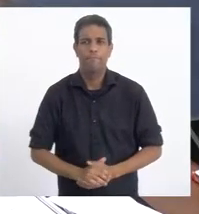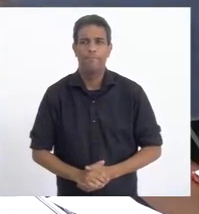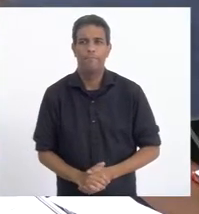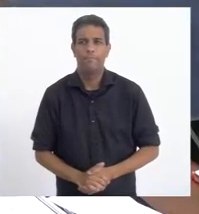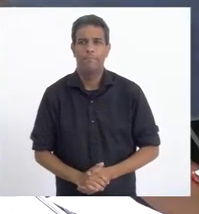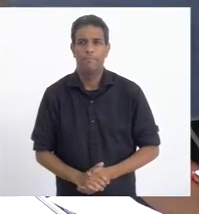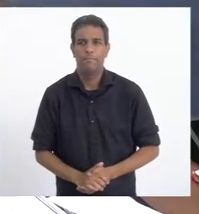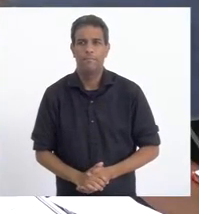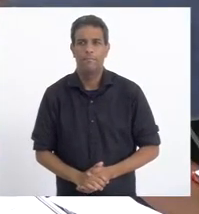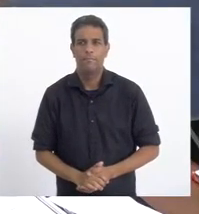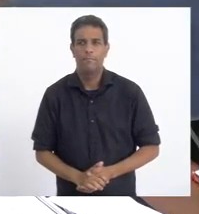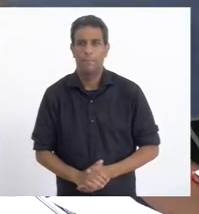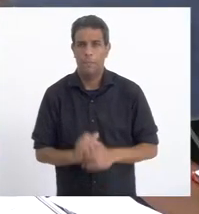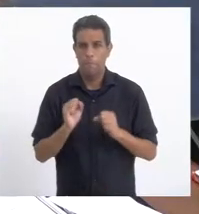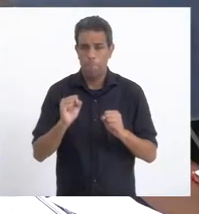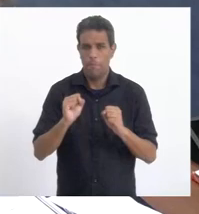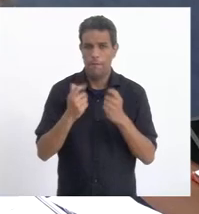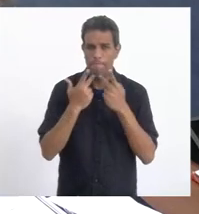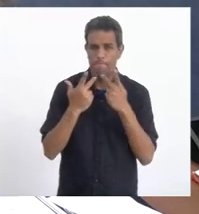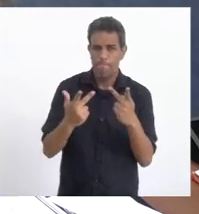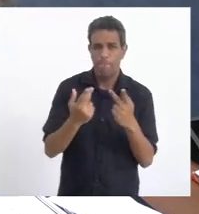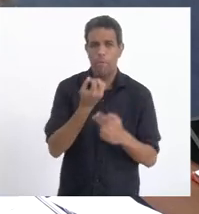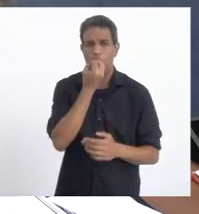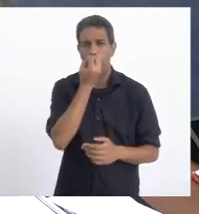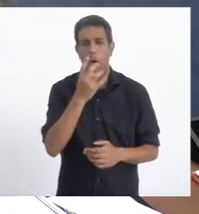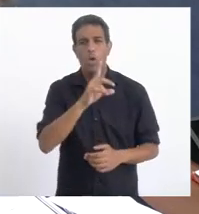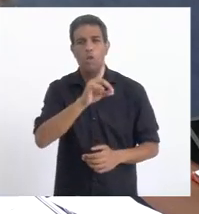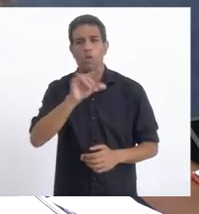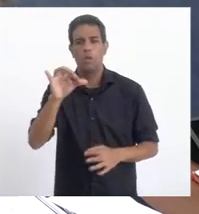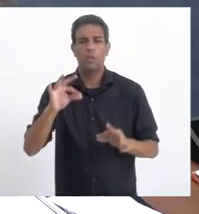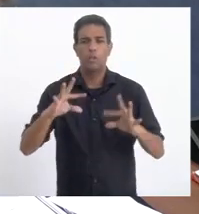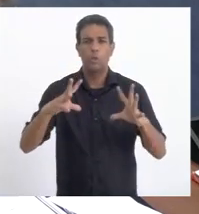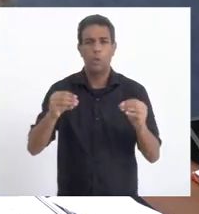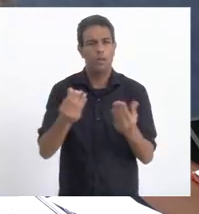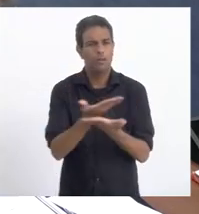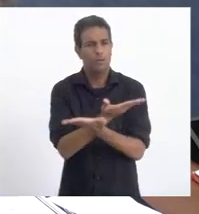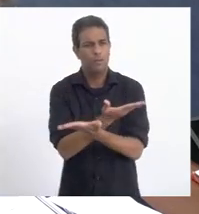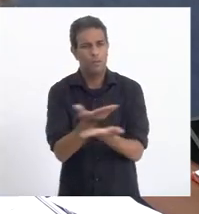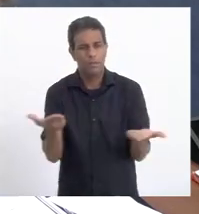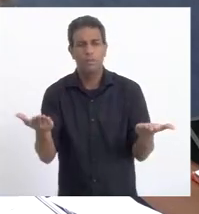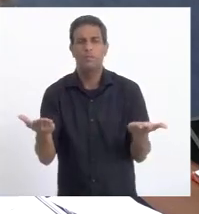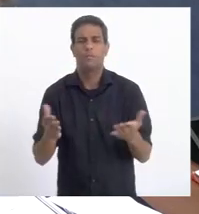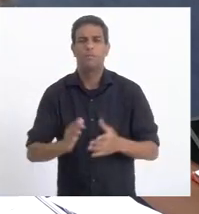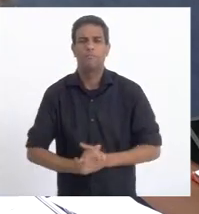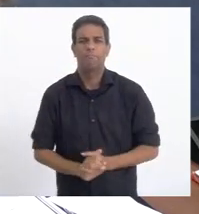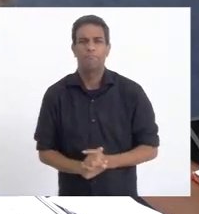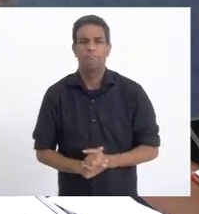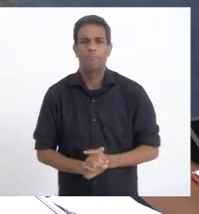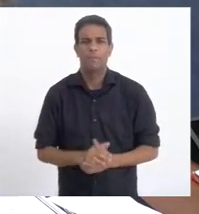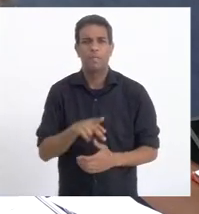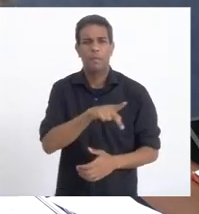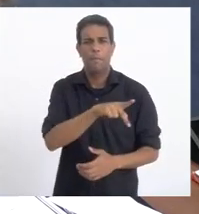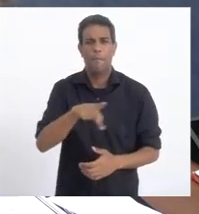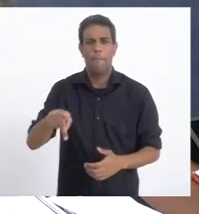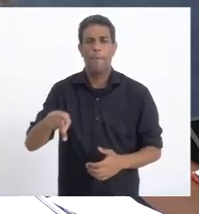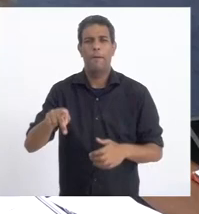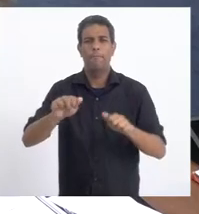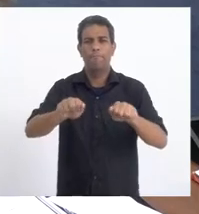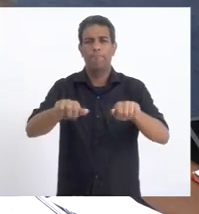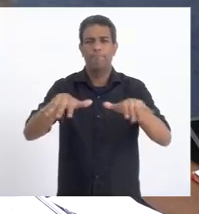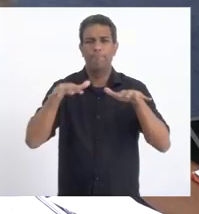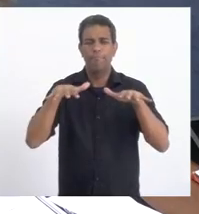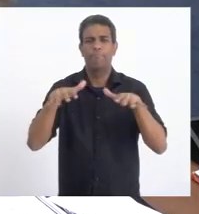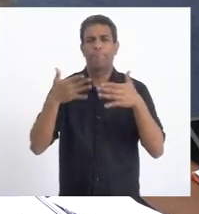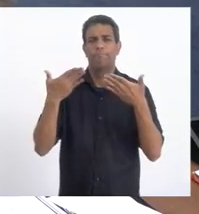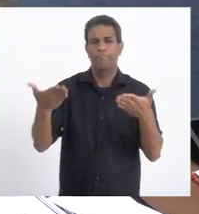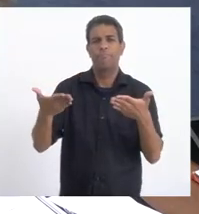o André pode falar pera aí tem Bom dia a todos bom dia aqui é Márcio Pacheco presídio essa audiência Doutora